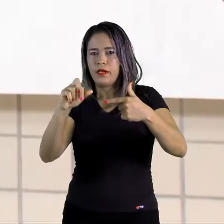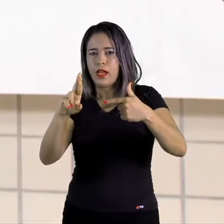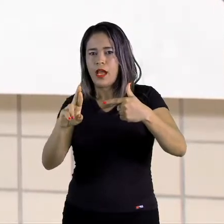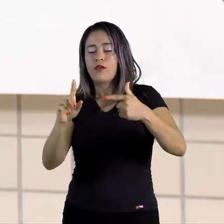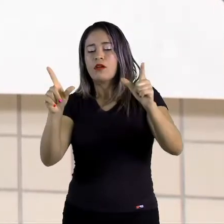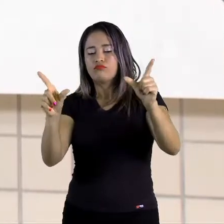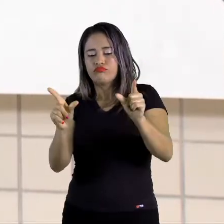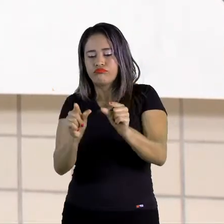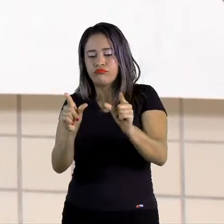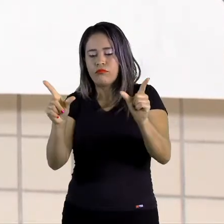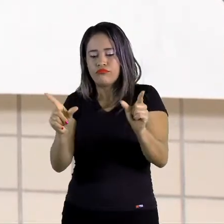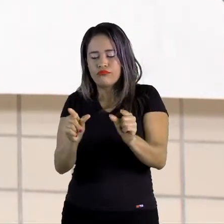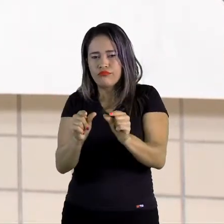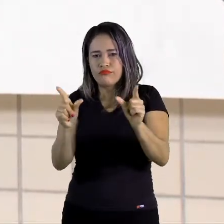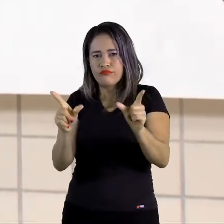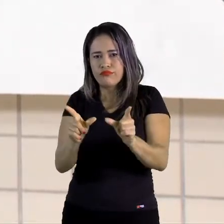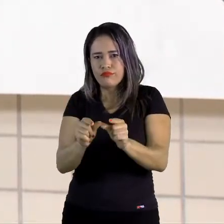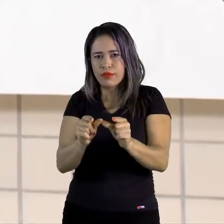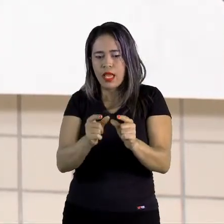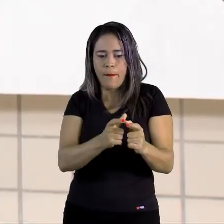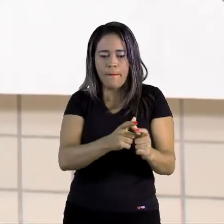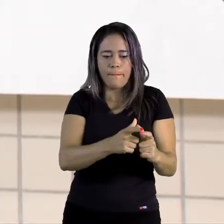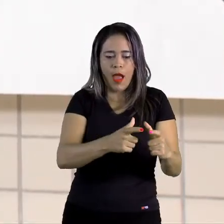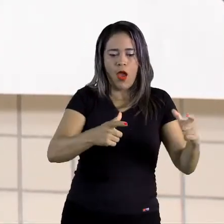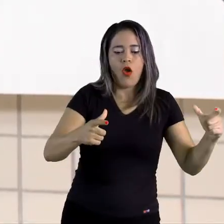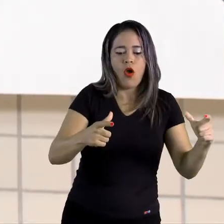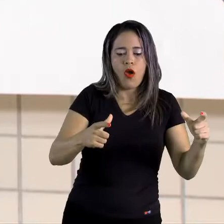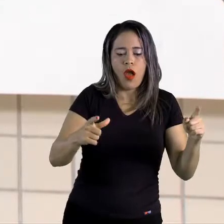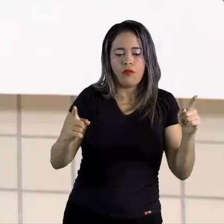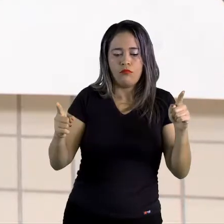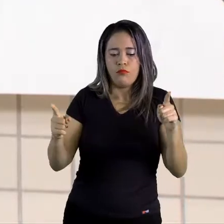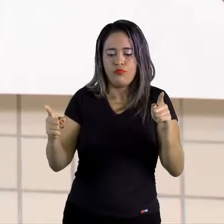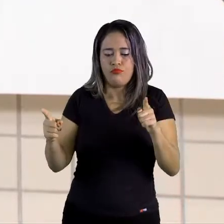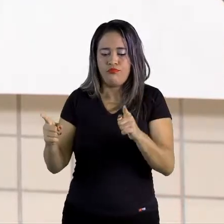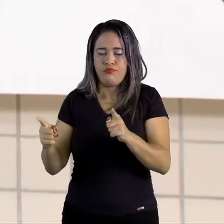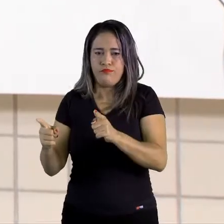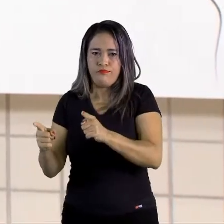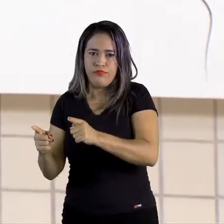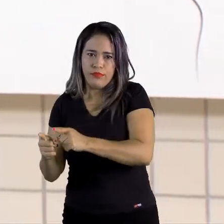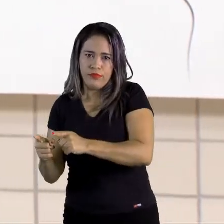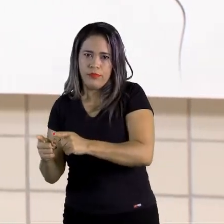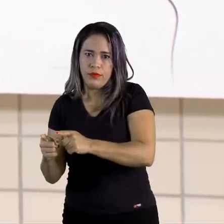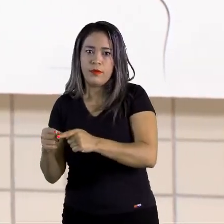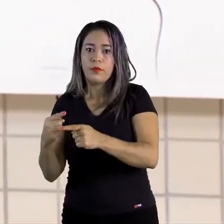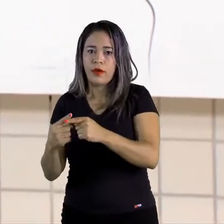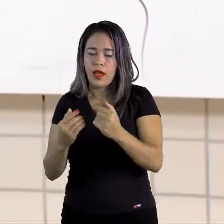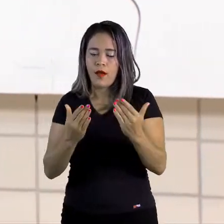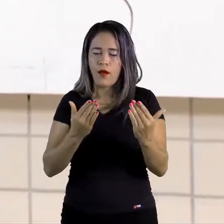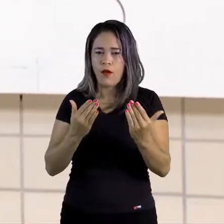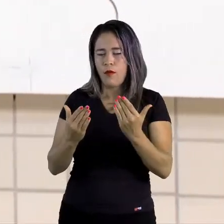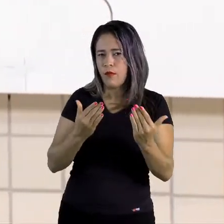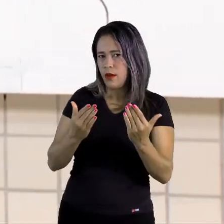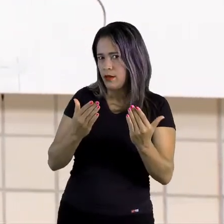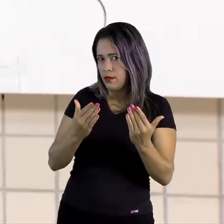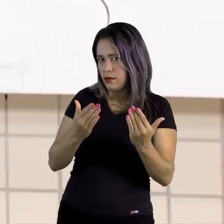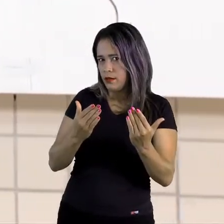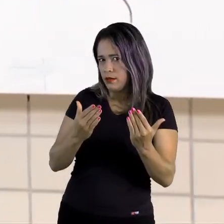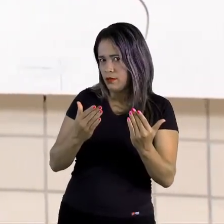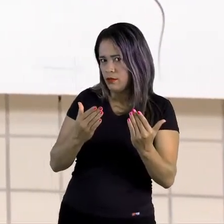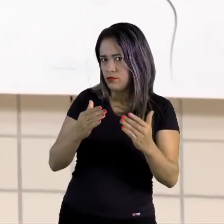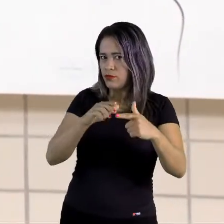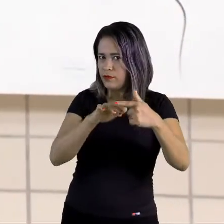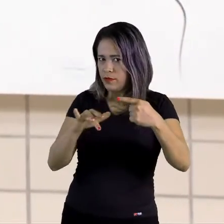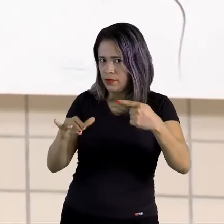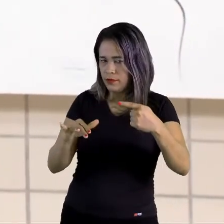que eu encontre a fração maior ou menor, porque eu estou trabalhando com comparação de quê? De